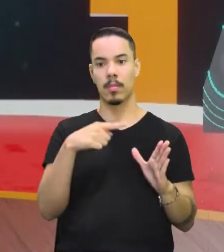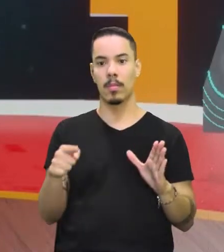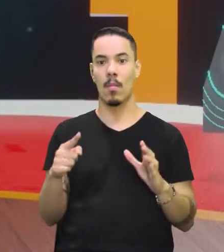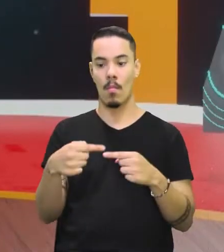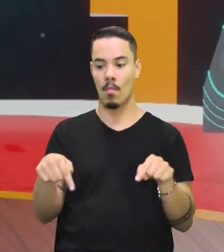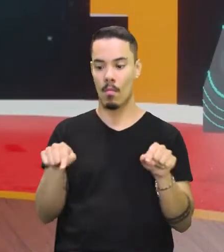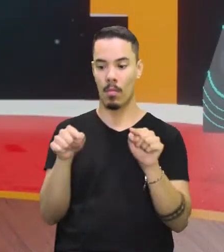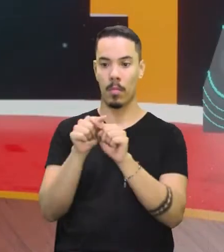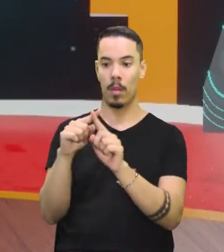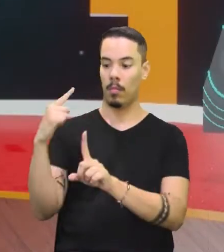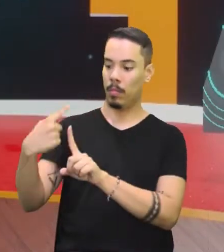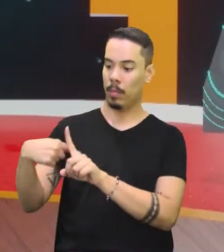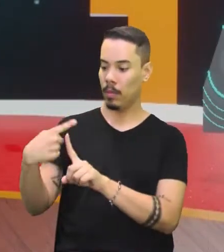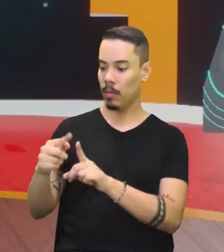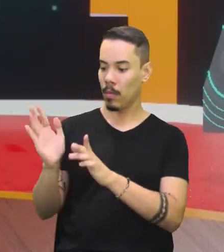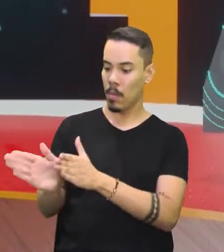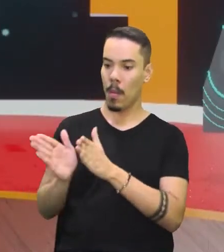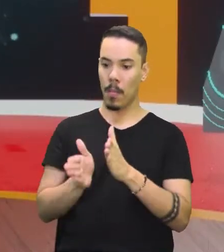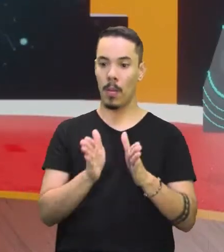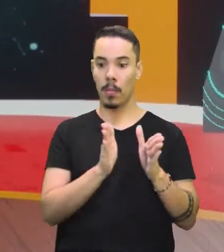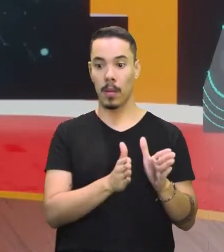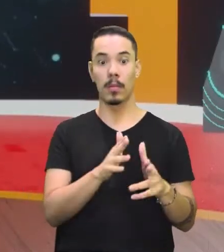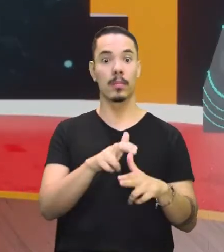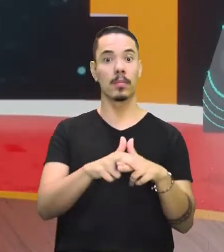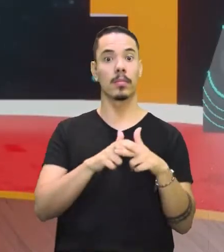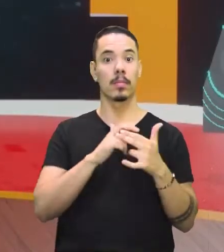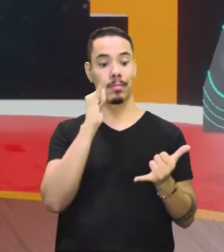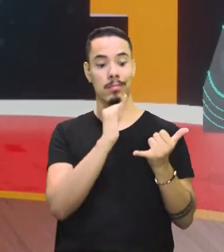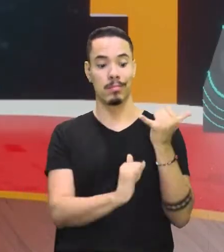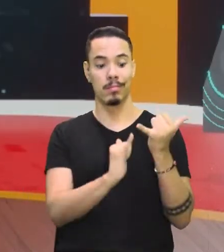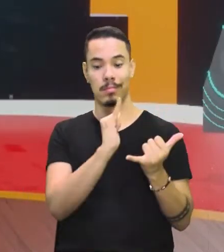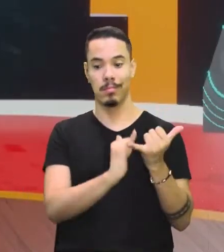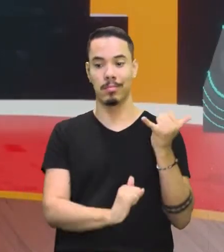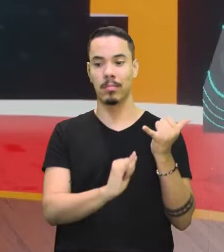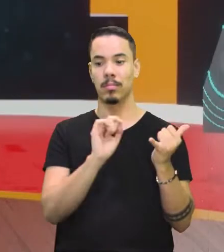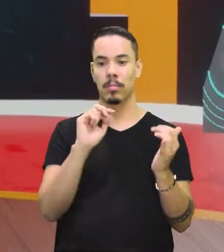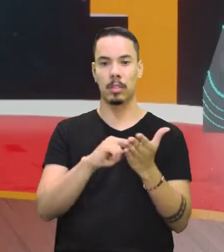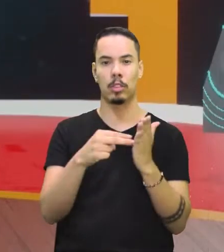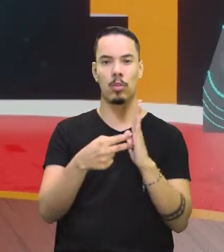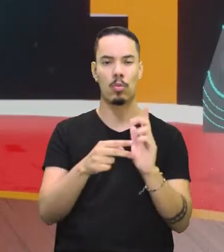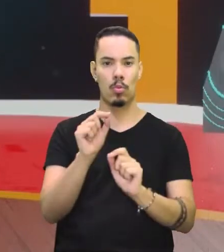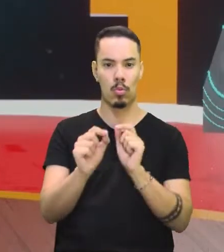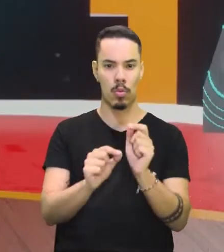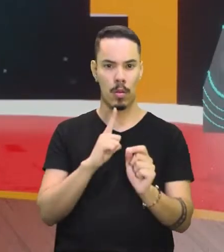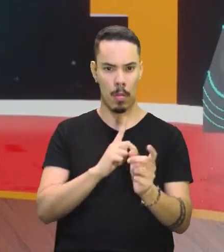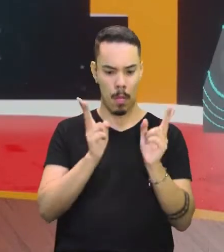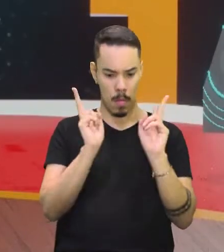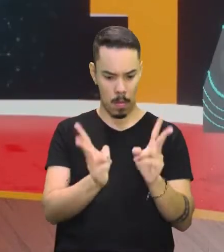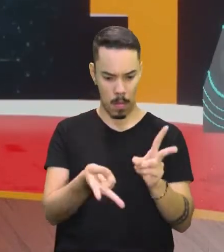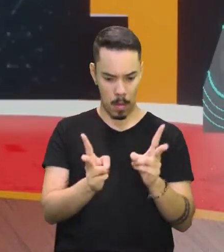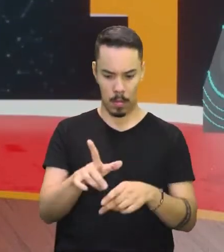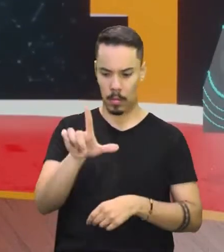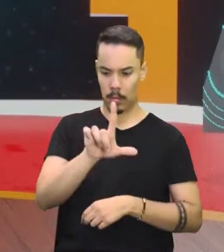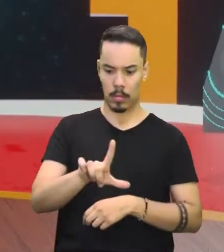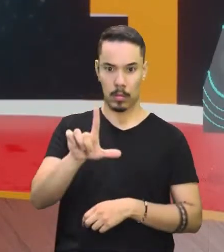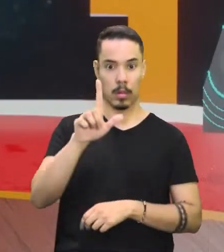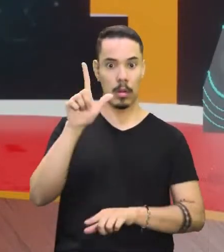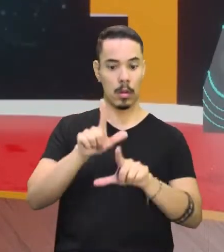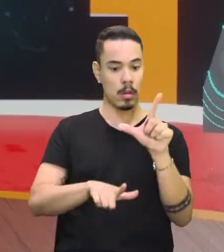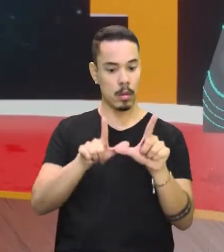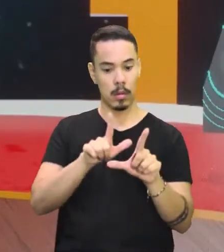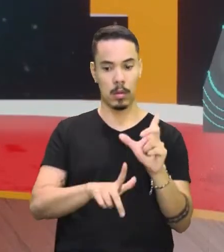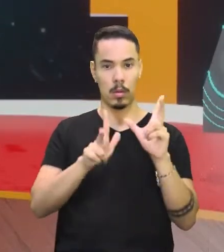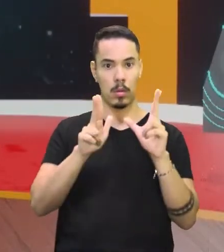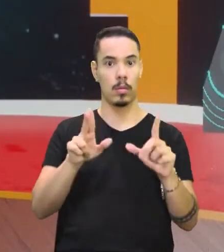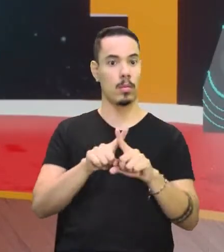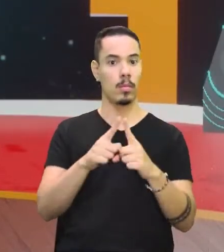E importante lembrar, termos semelhantes são aqueles que têm a mesma parte literal, a mesma letra e